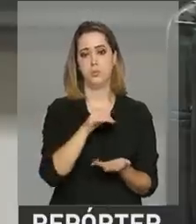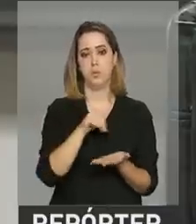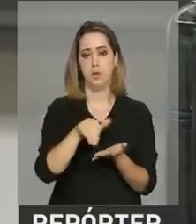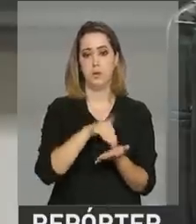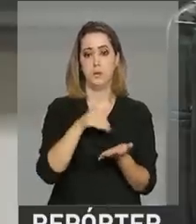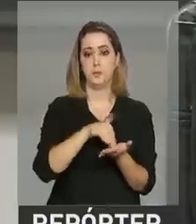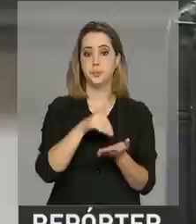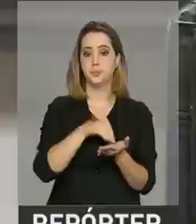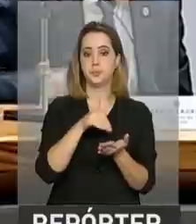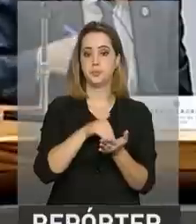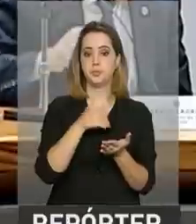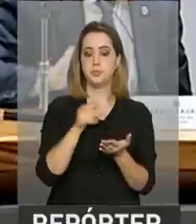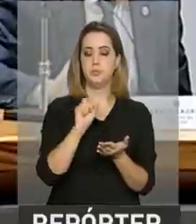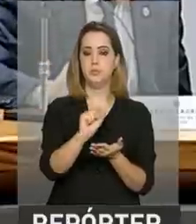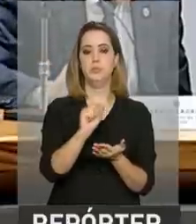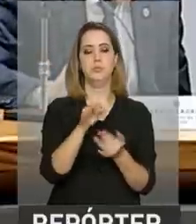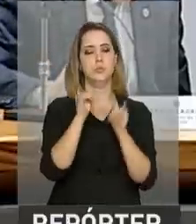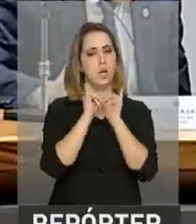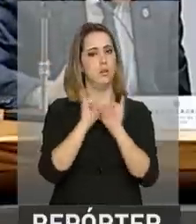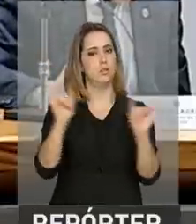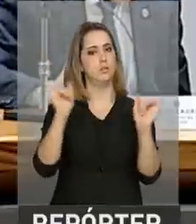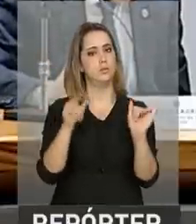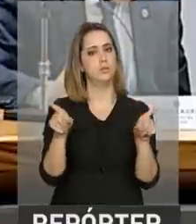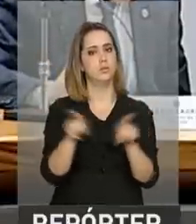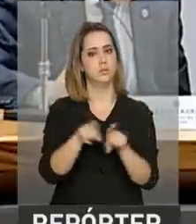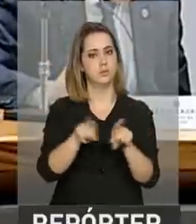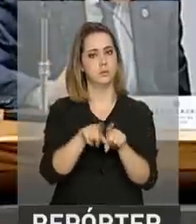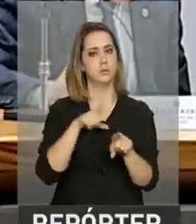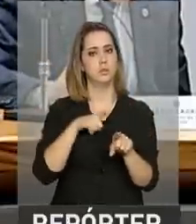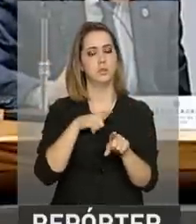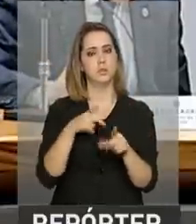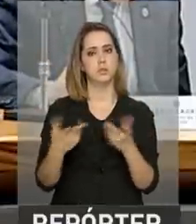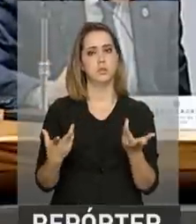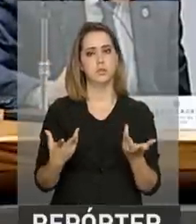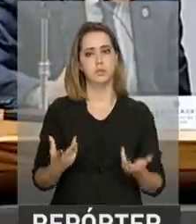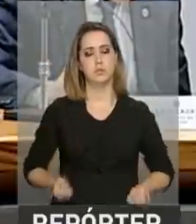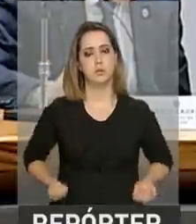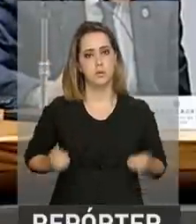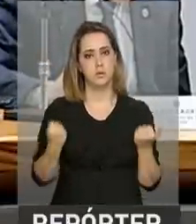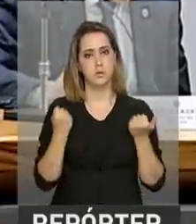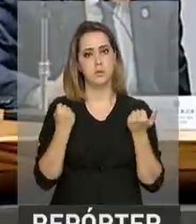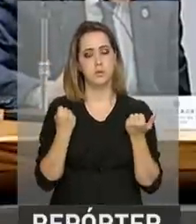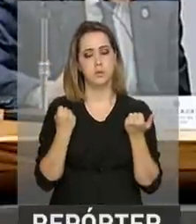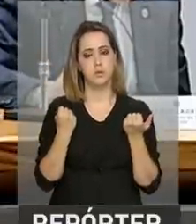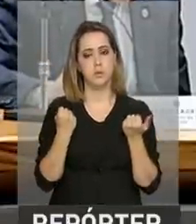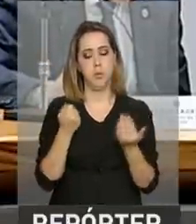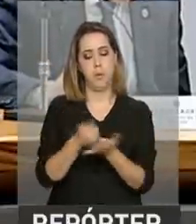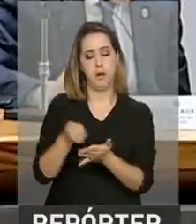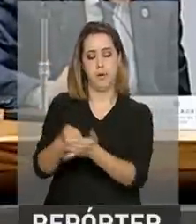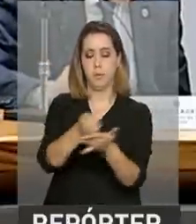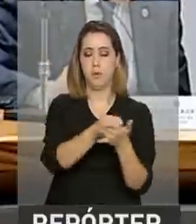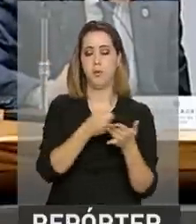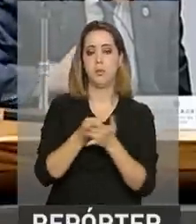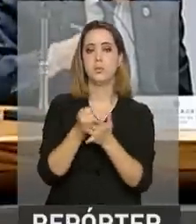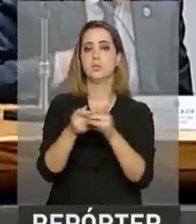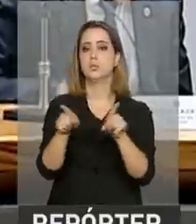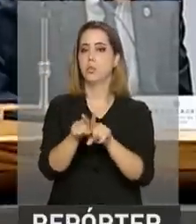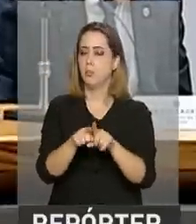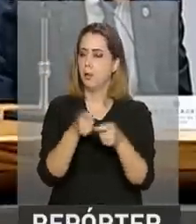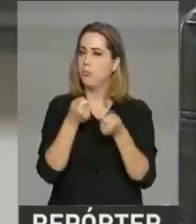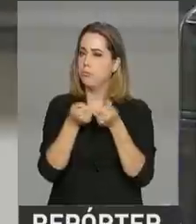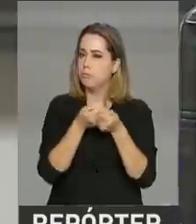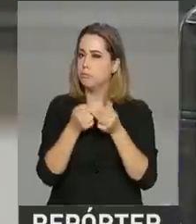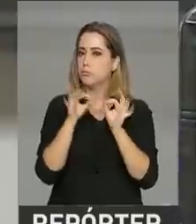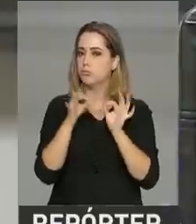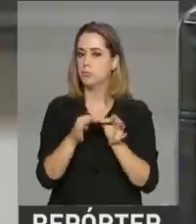do Tesouro Nacional declarou que, além disso, a execução das contas por parte do governo foi muito